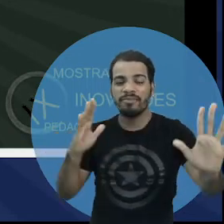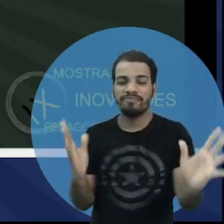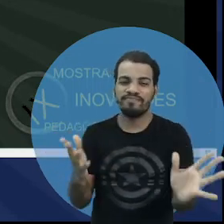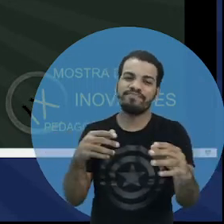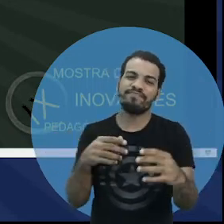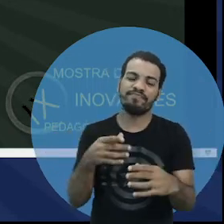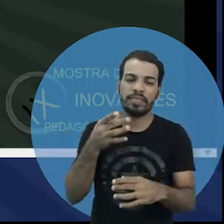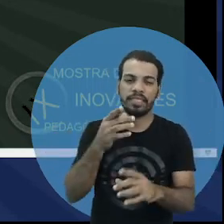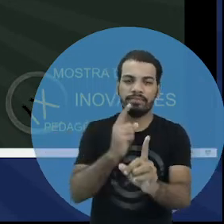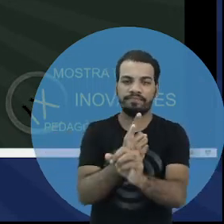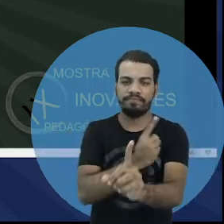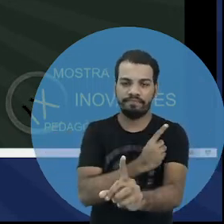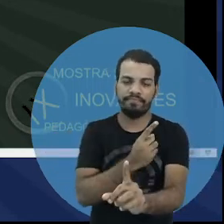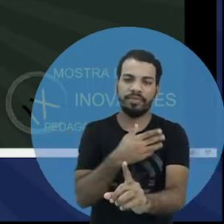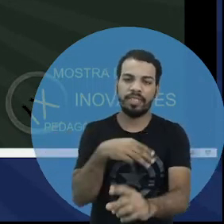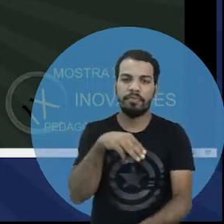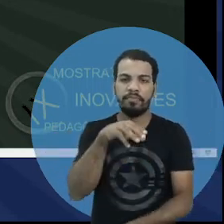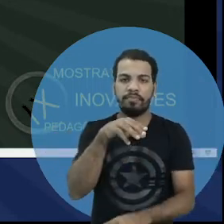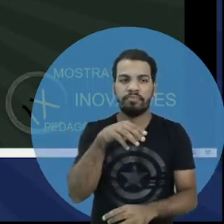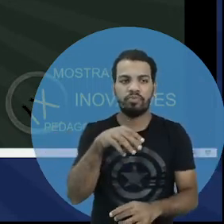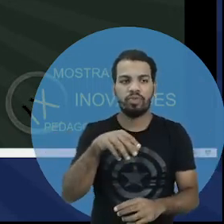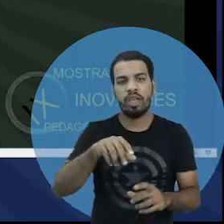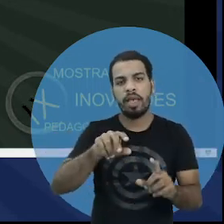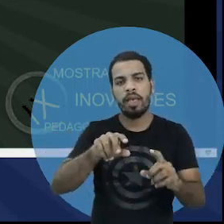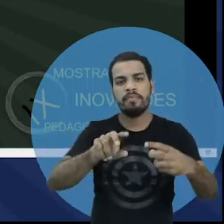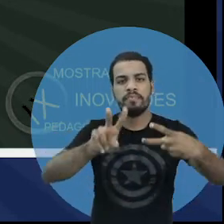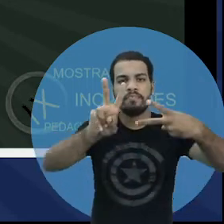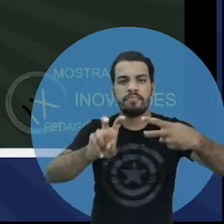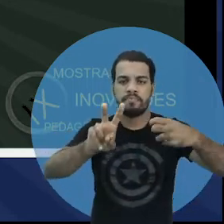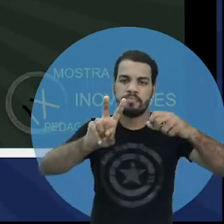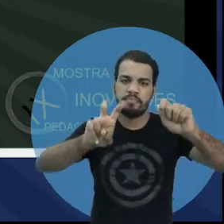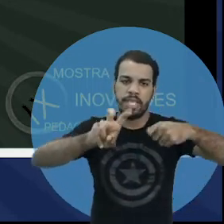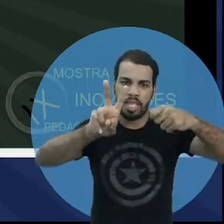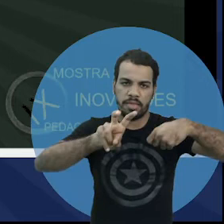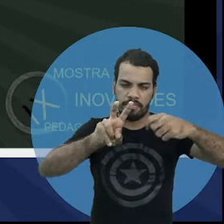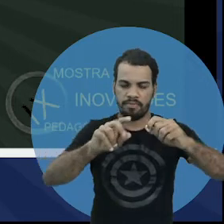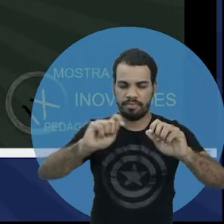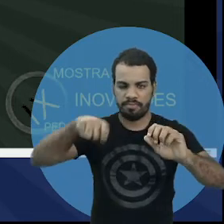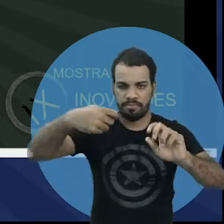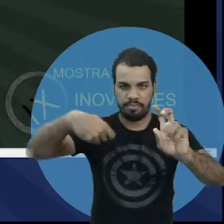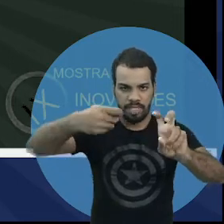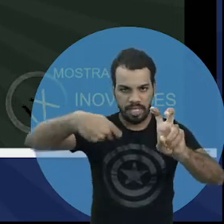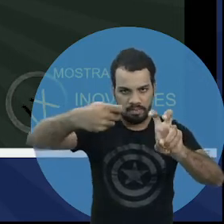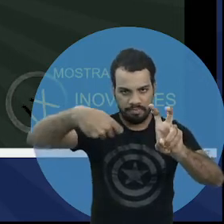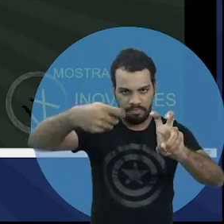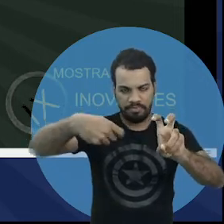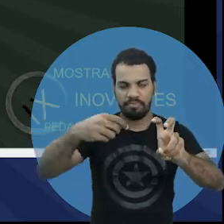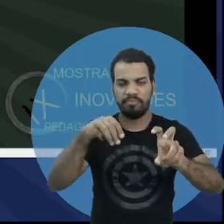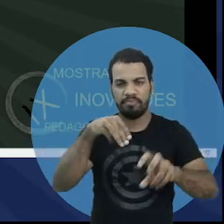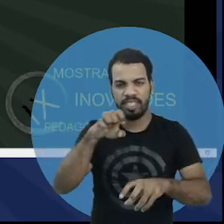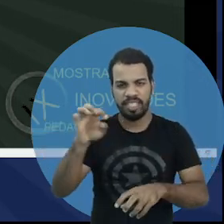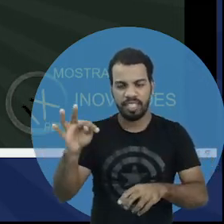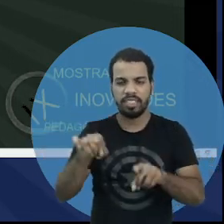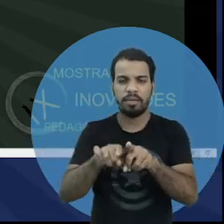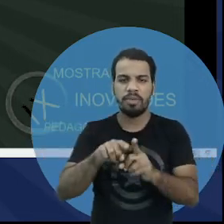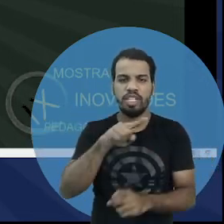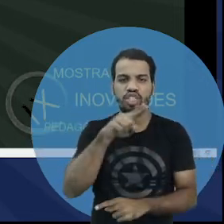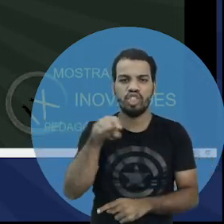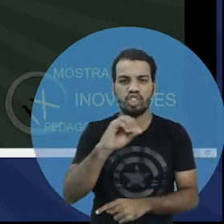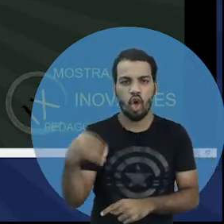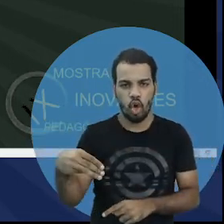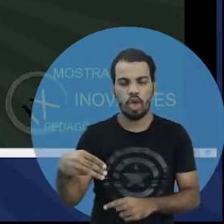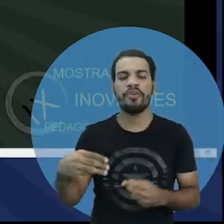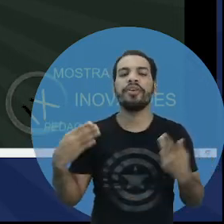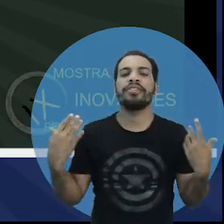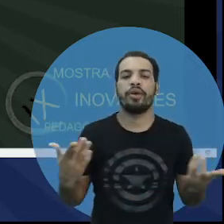tradicional não, no Meet, né, nessas reuniões do Zoom, certo? Então, isso se